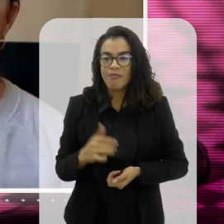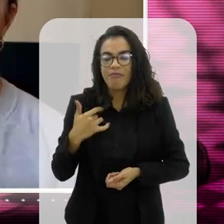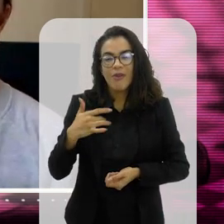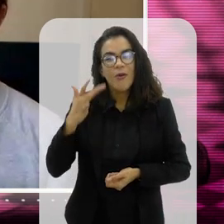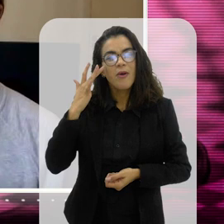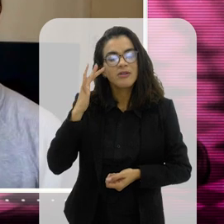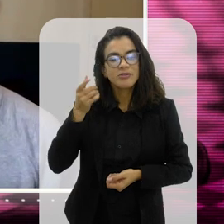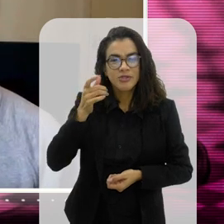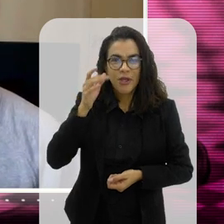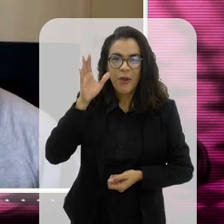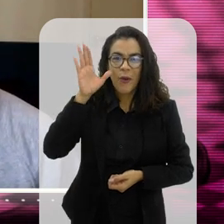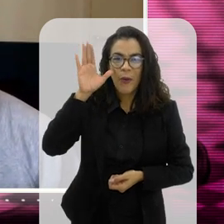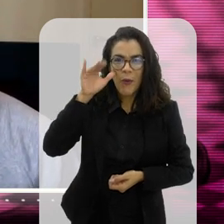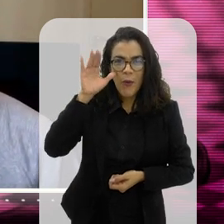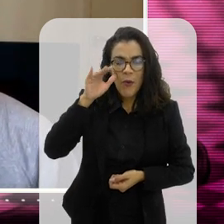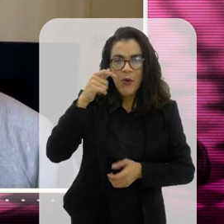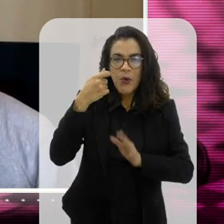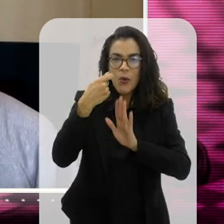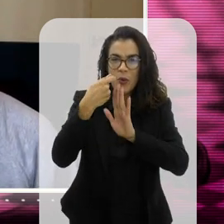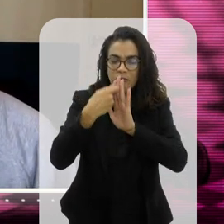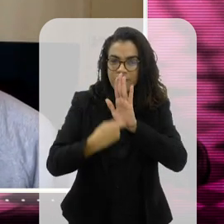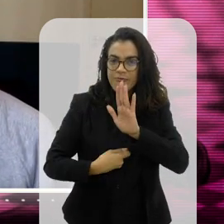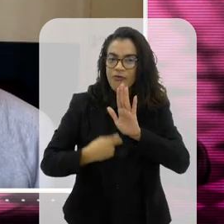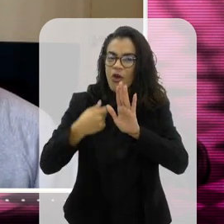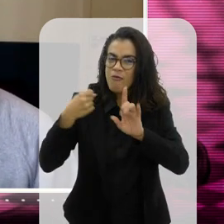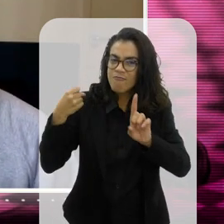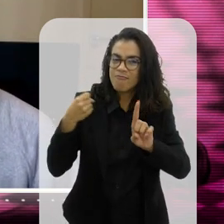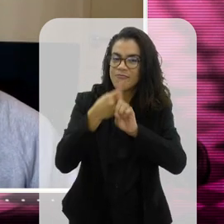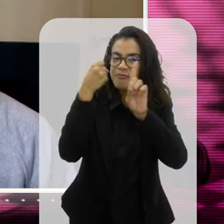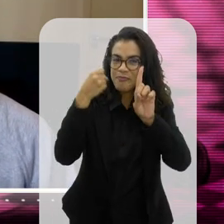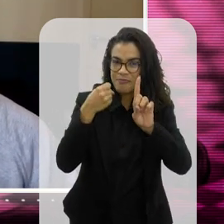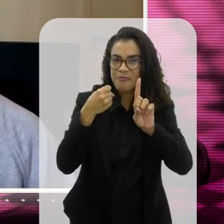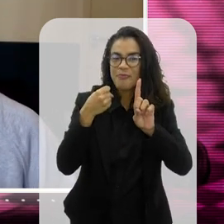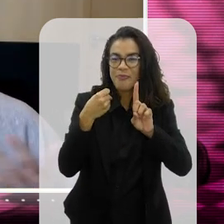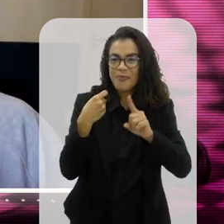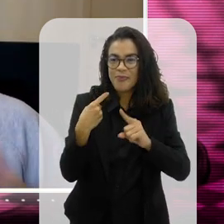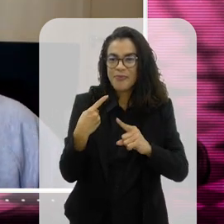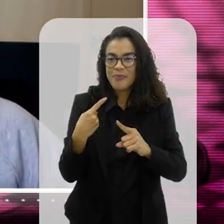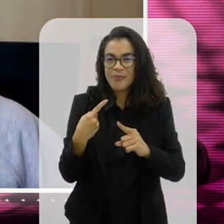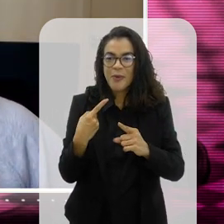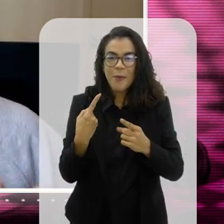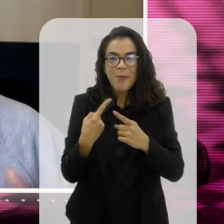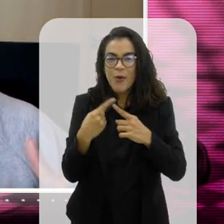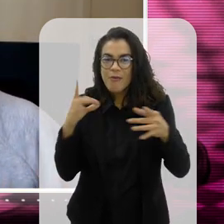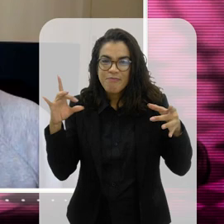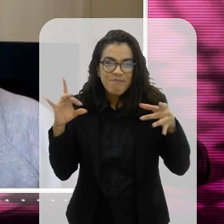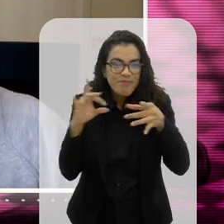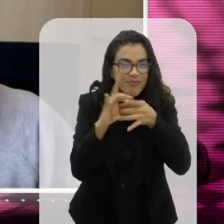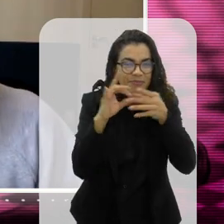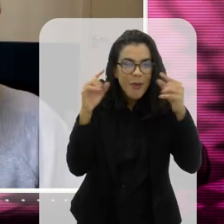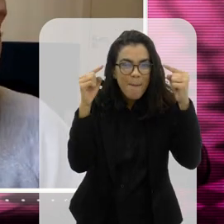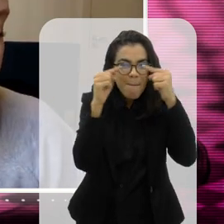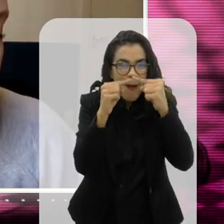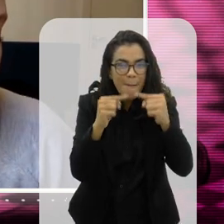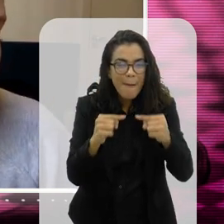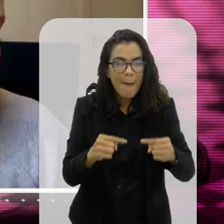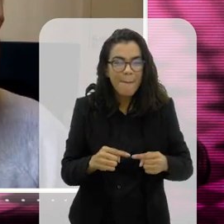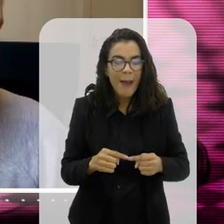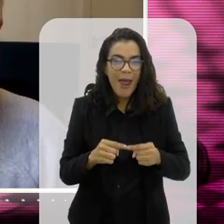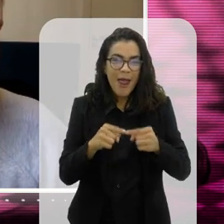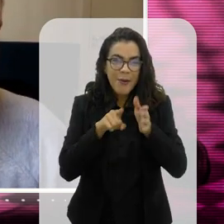Eu achei muito curioso também o tema, assim, foi um grande impacto para a gente, porque conectaram muito com os dados, né, da pesquisa.